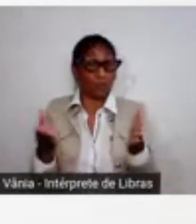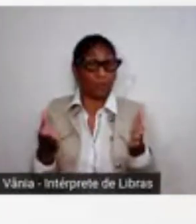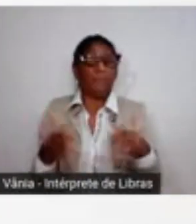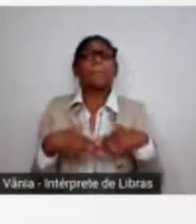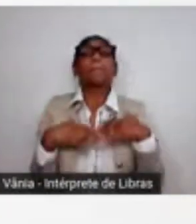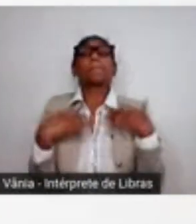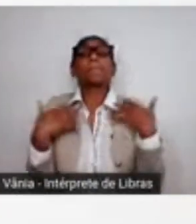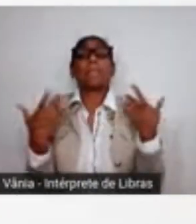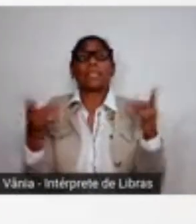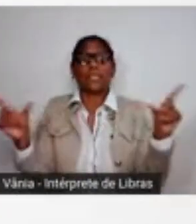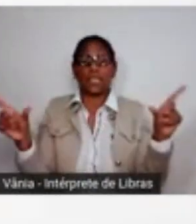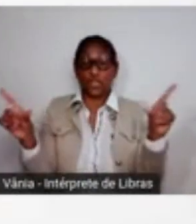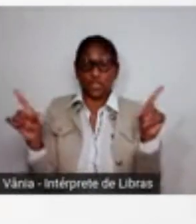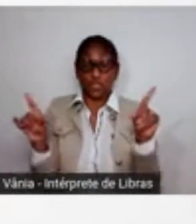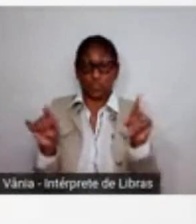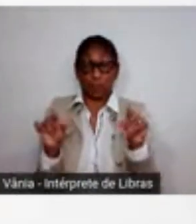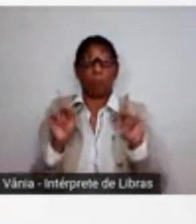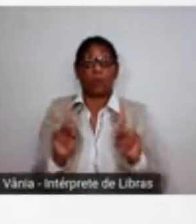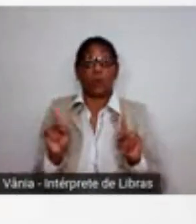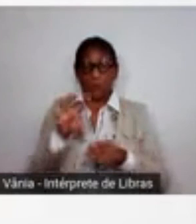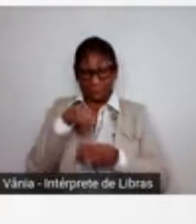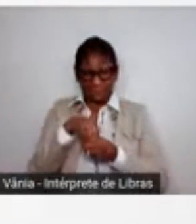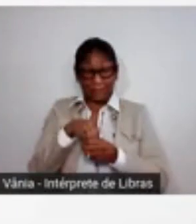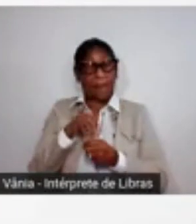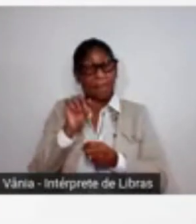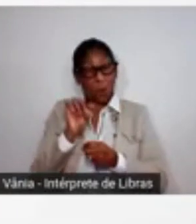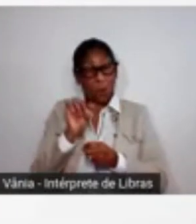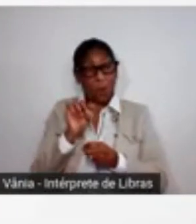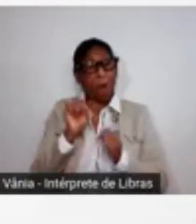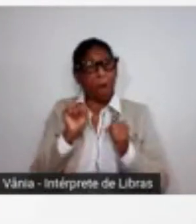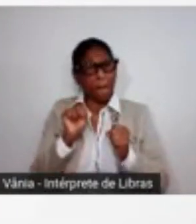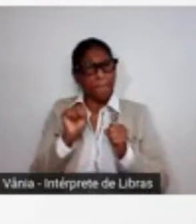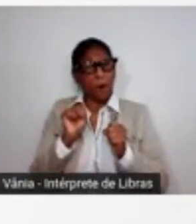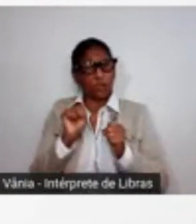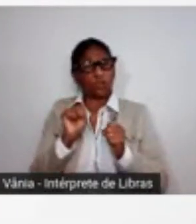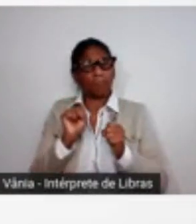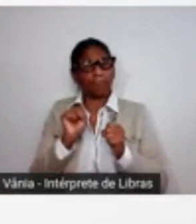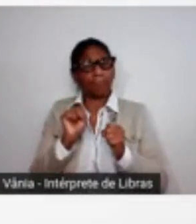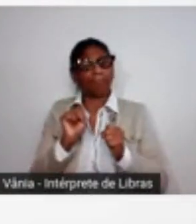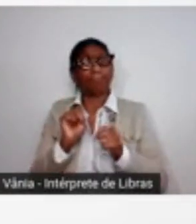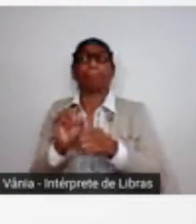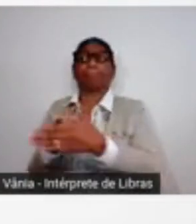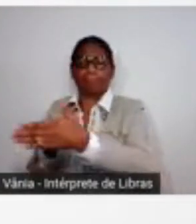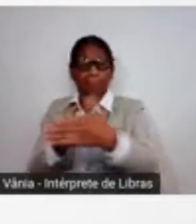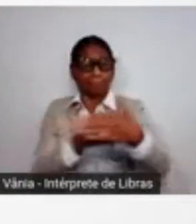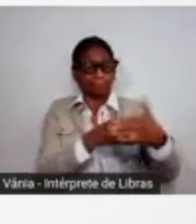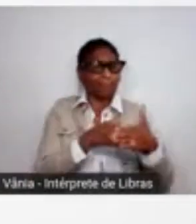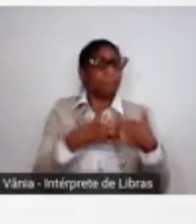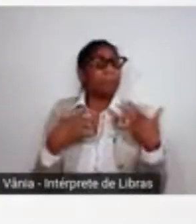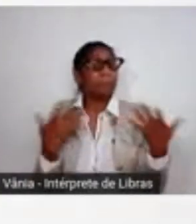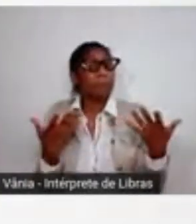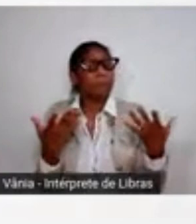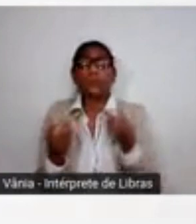esse índice continuar baixo, há possibilidade de um recuo das flexibilizações ou ainda novas medidas de